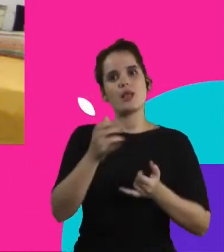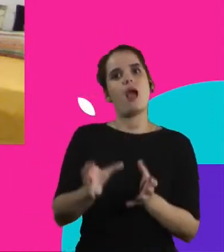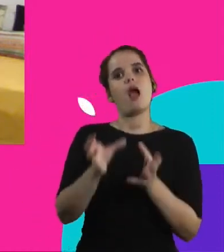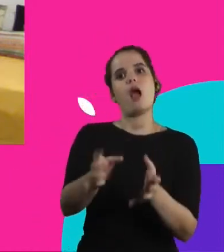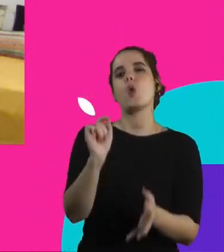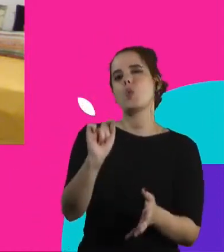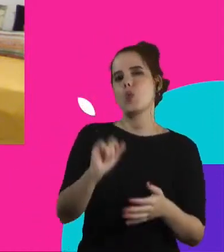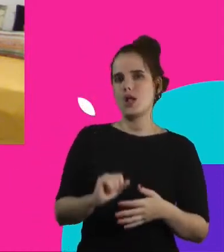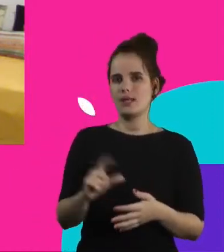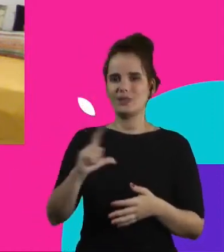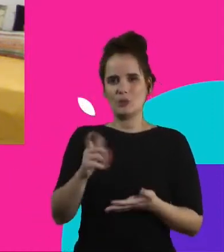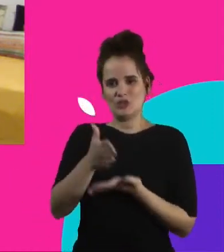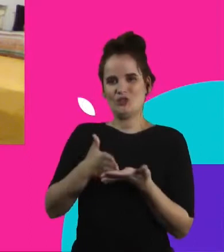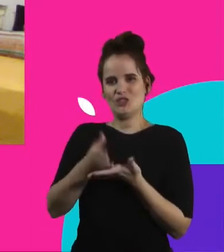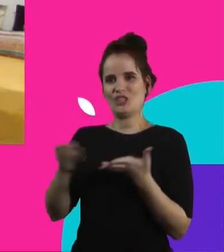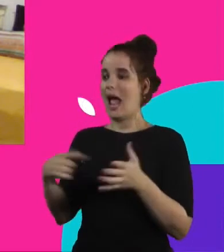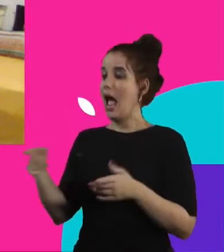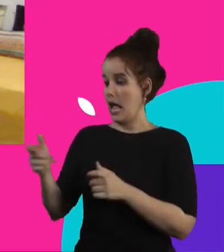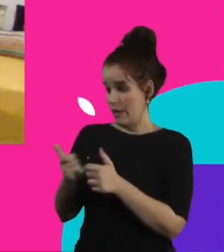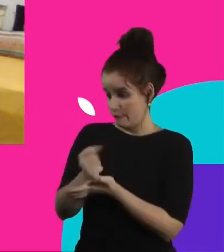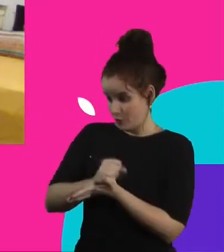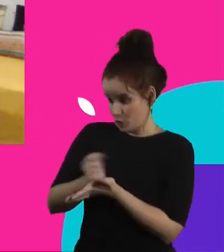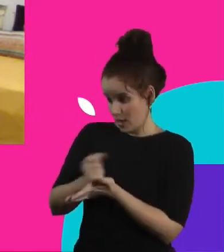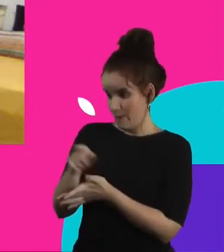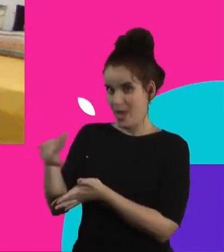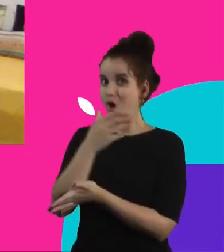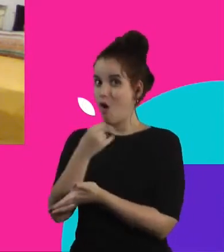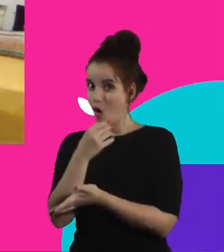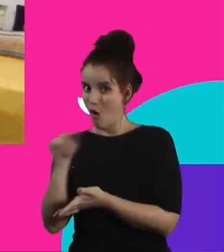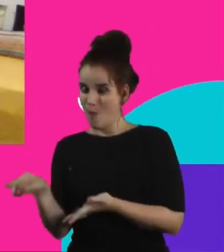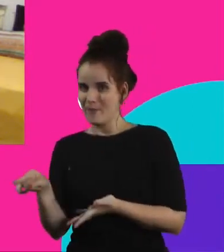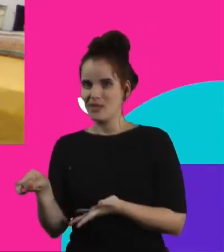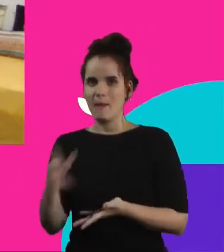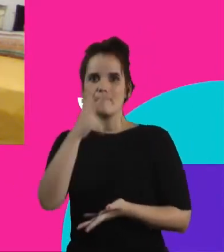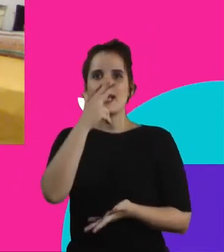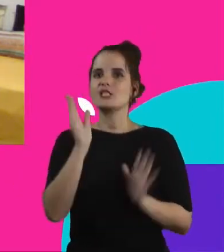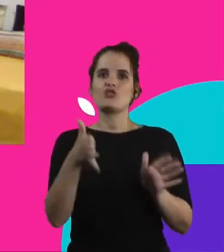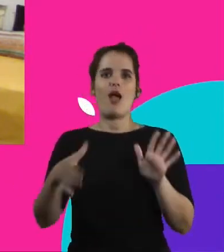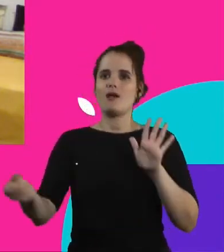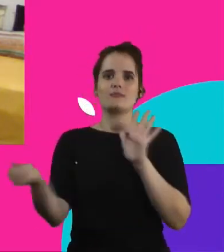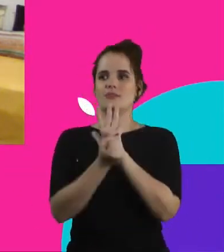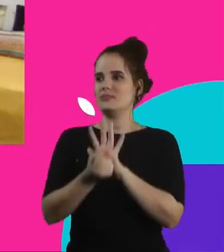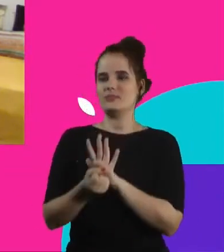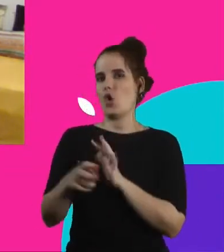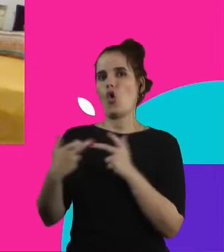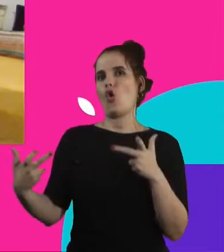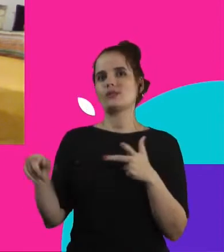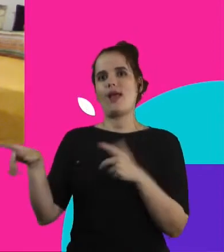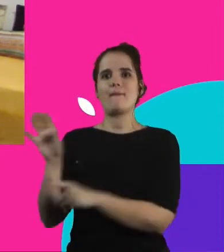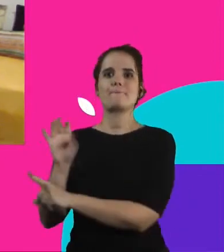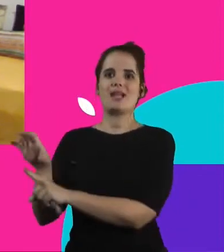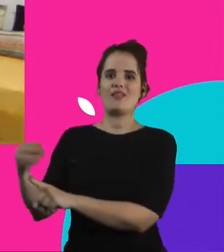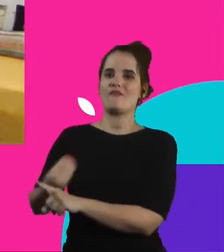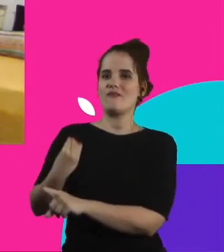a gente coloca o videogame normalmente para meninos, a gente começa a determinar aí coisas que vão impactar